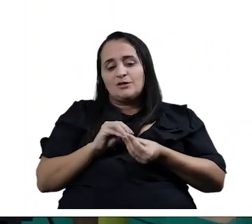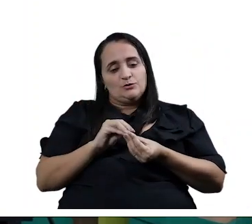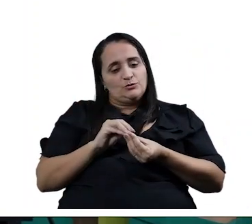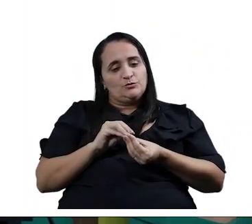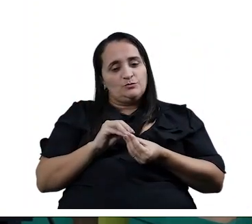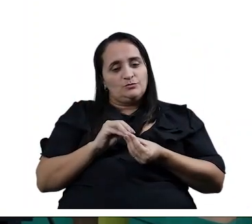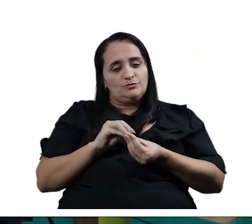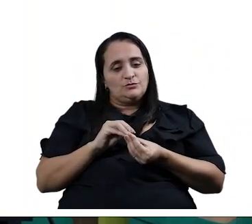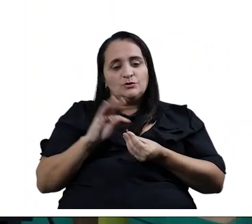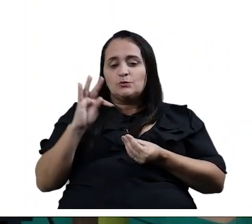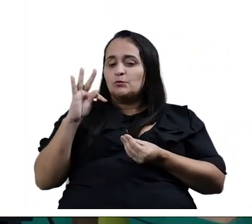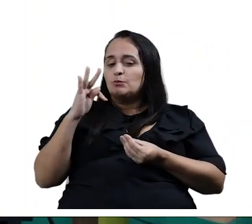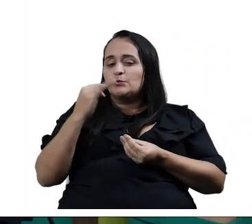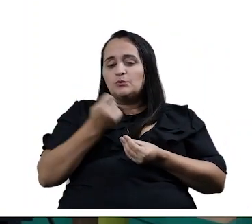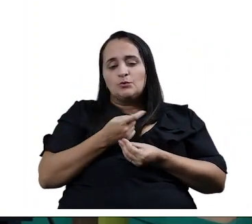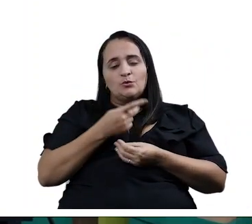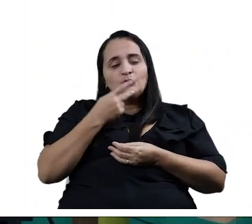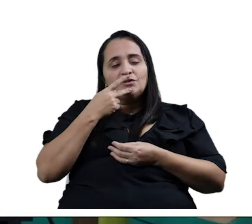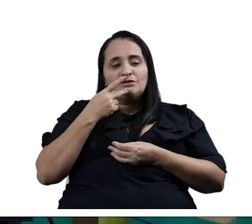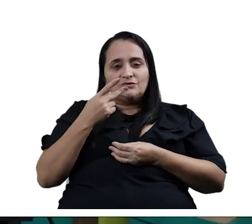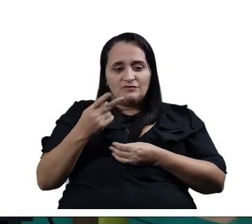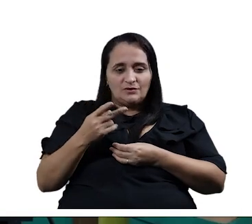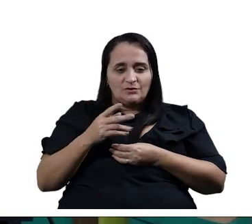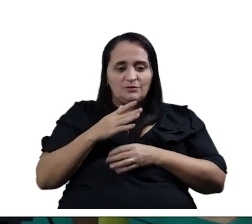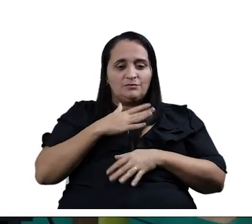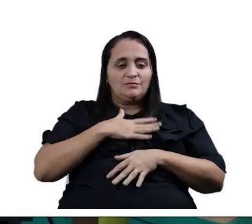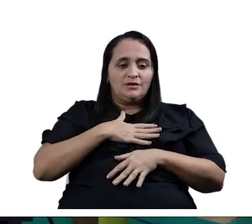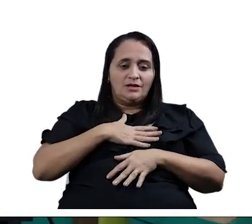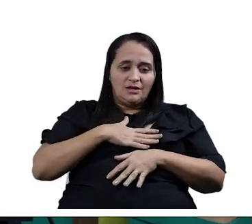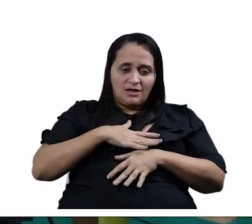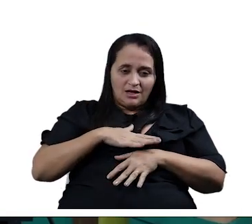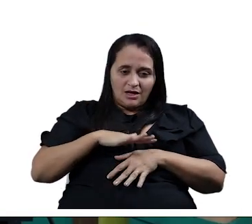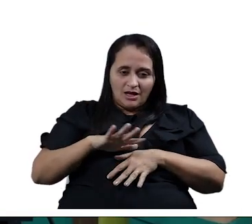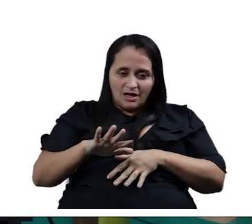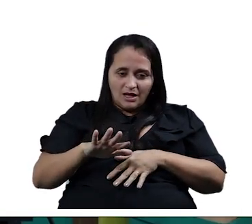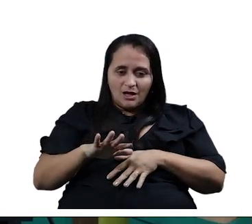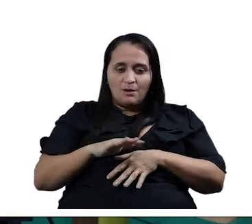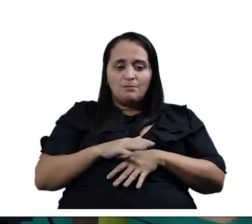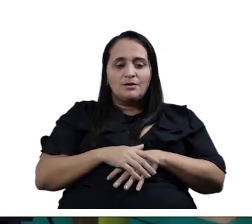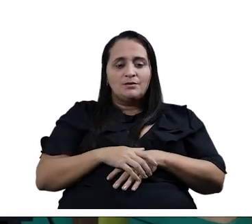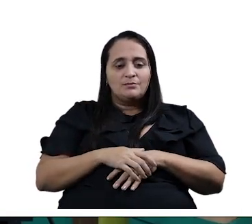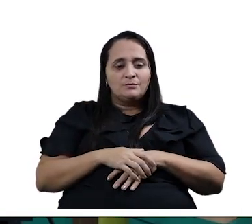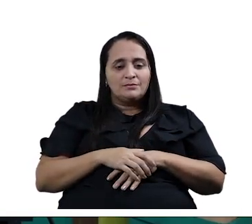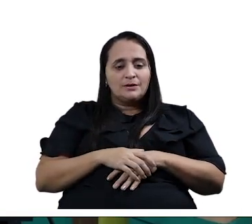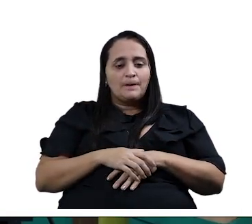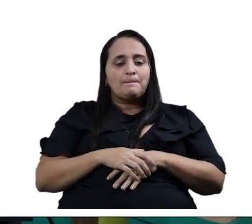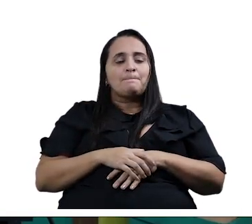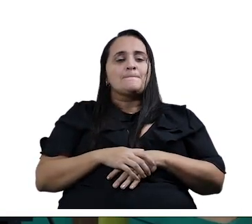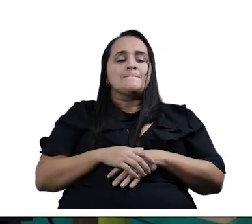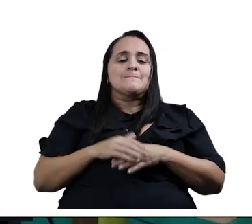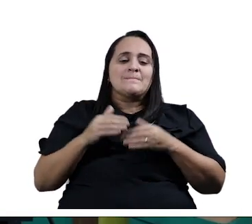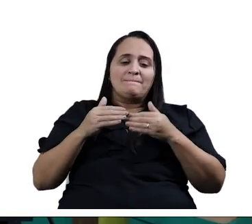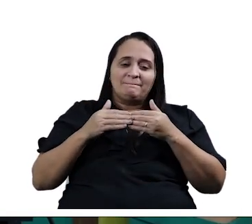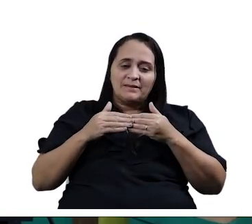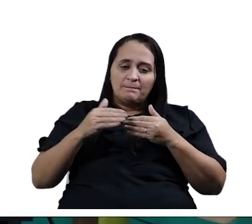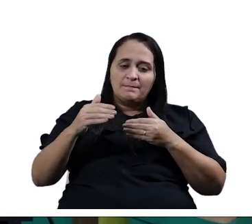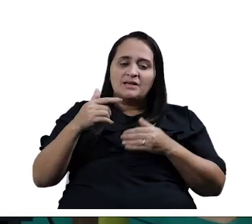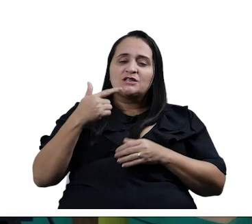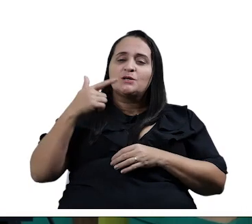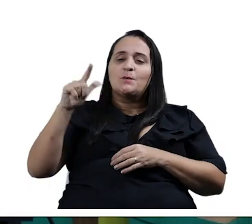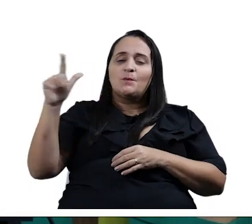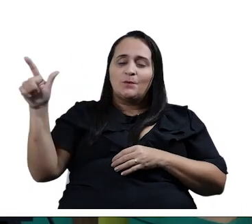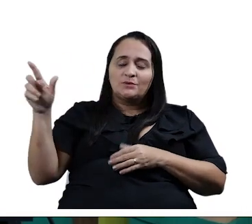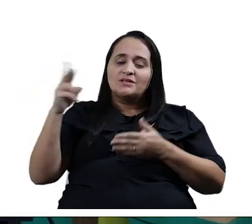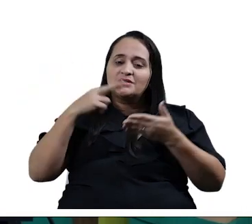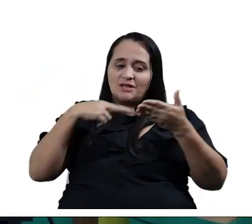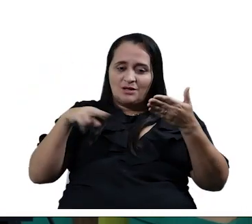o material que a gente estudou nas aulas anteriores, né? Calma, aqui tá jato, mas a gente vai destrinchar isso, que a gente ainda tem